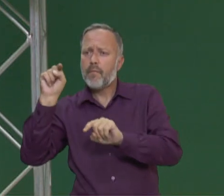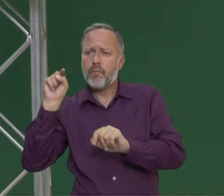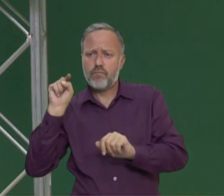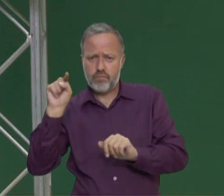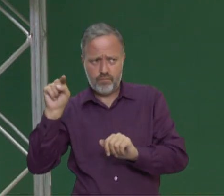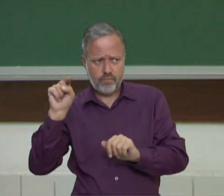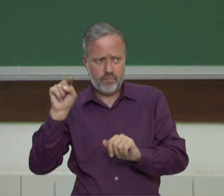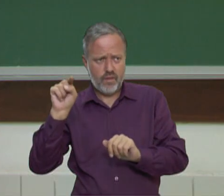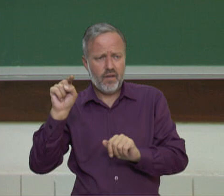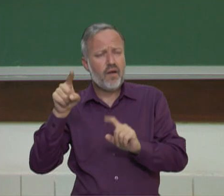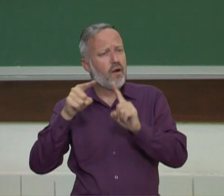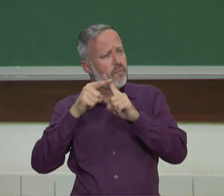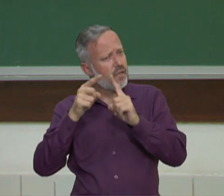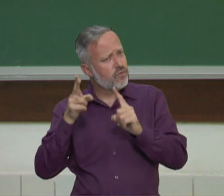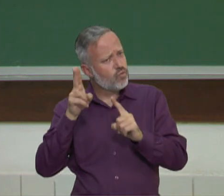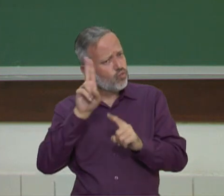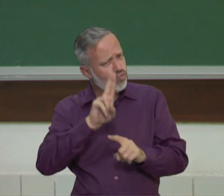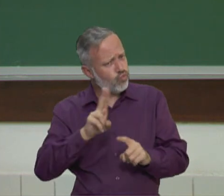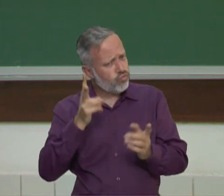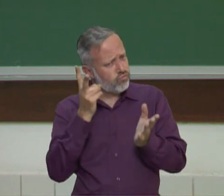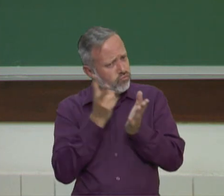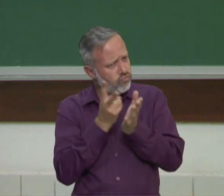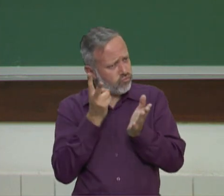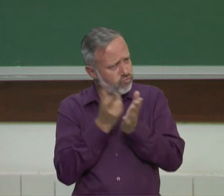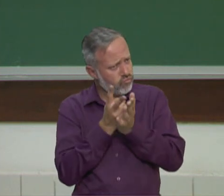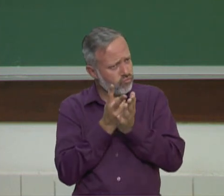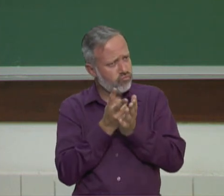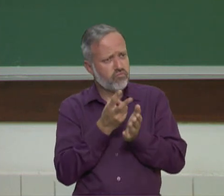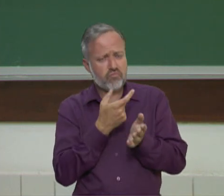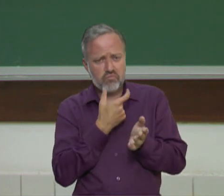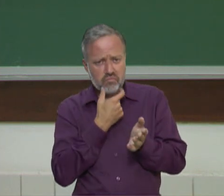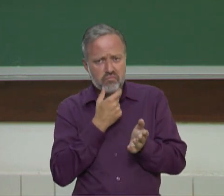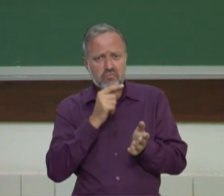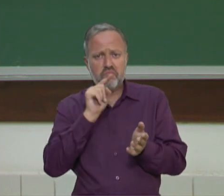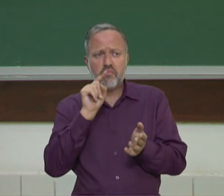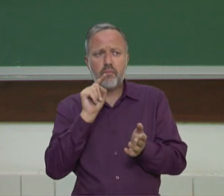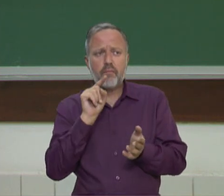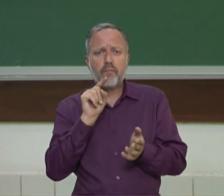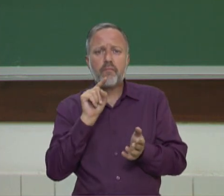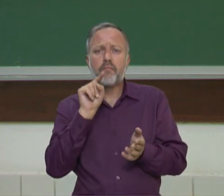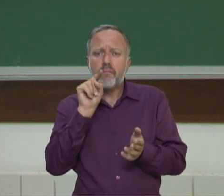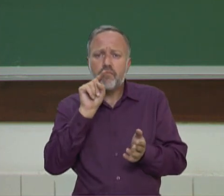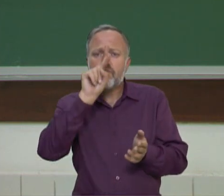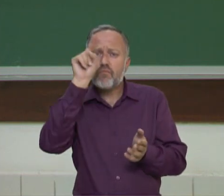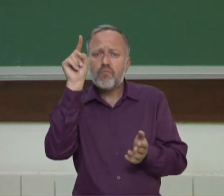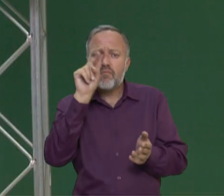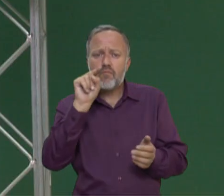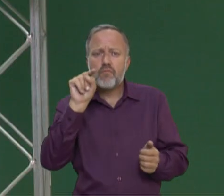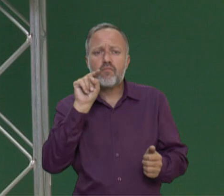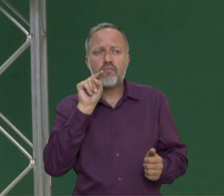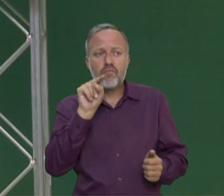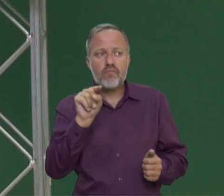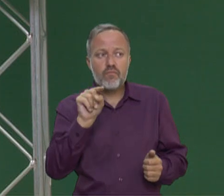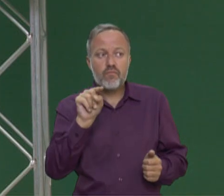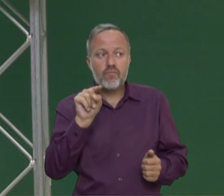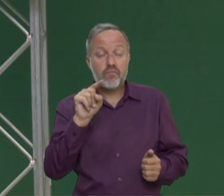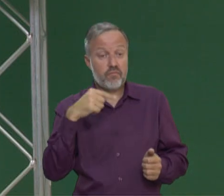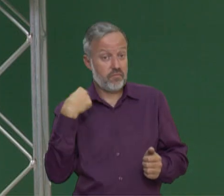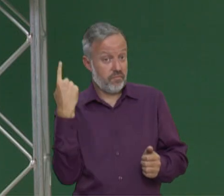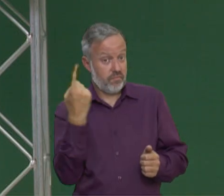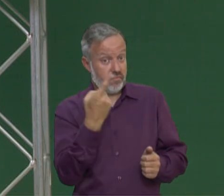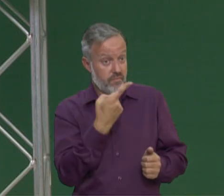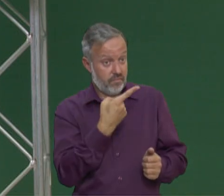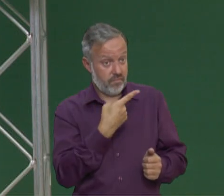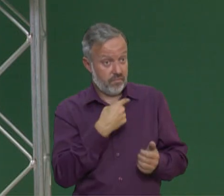usam sempre? Talvez não se use em situações informais, mas isso é para nativos da língua. Nós que estamos